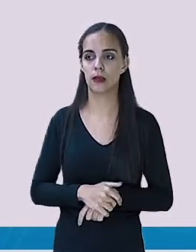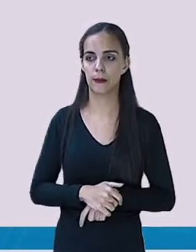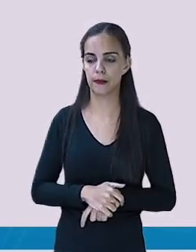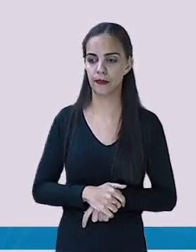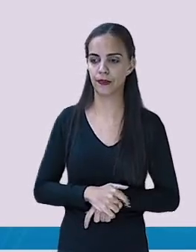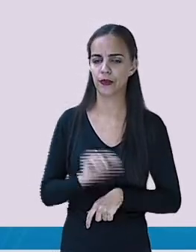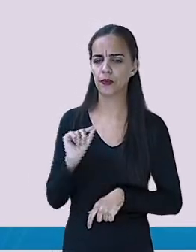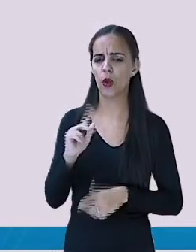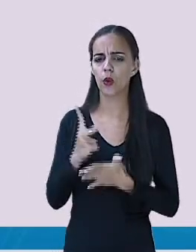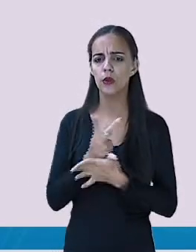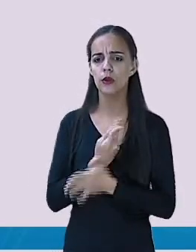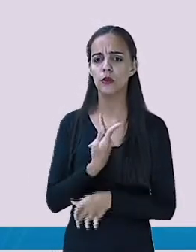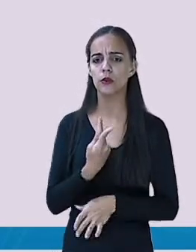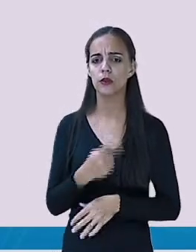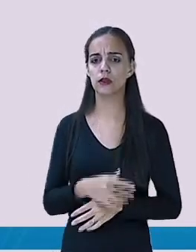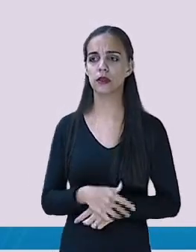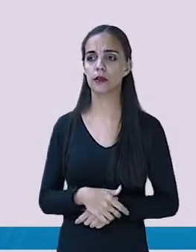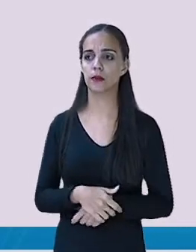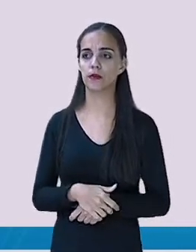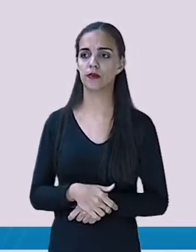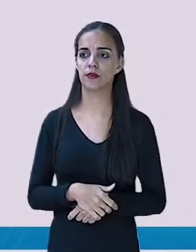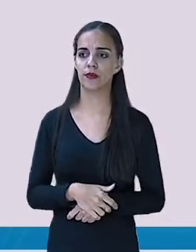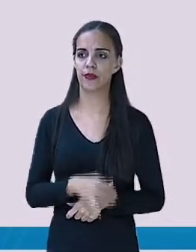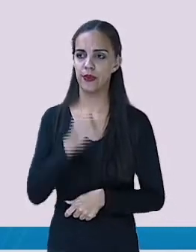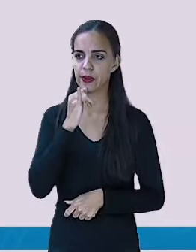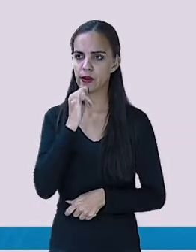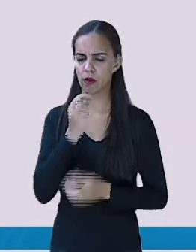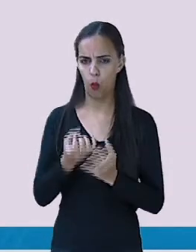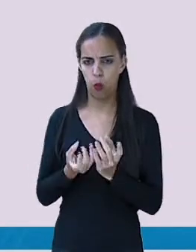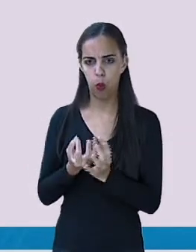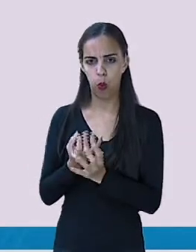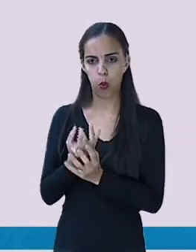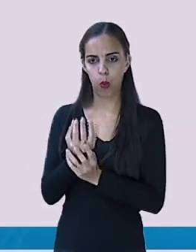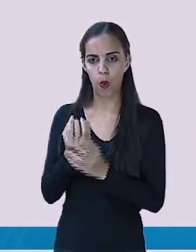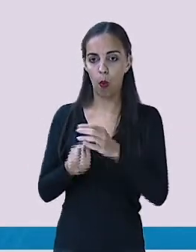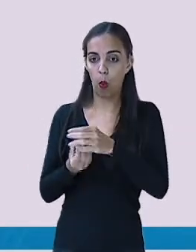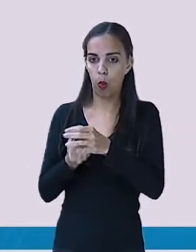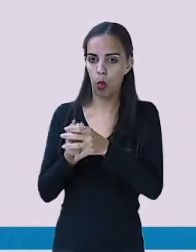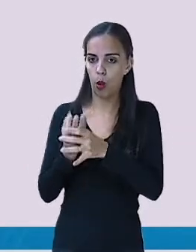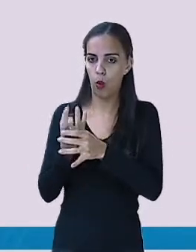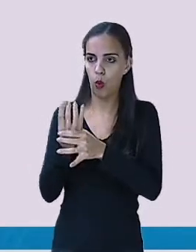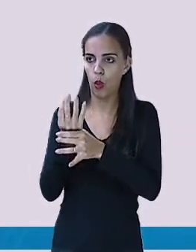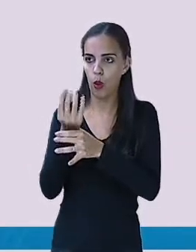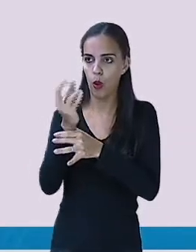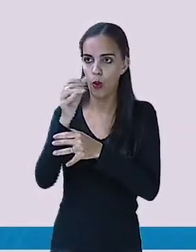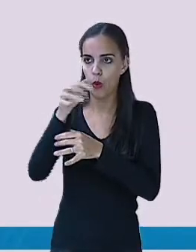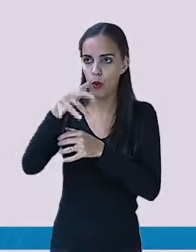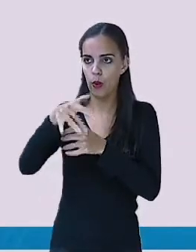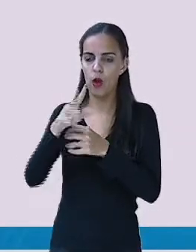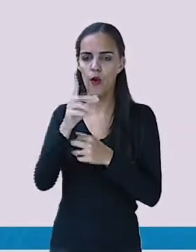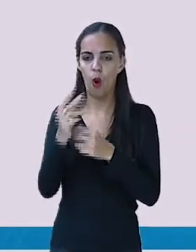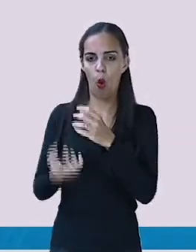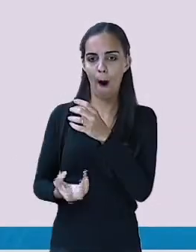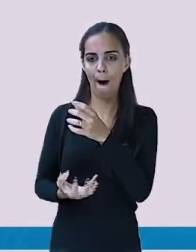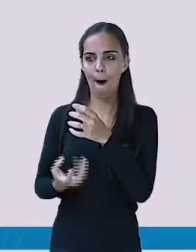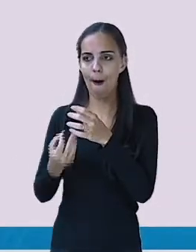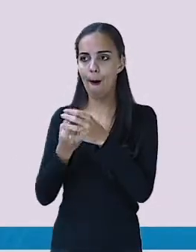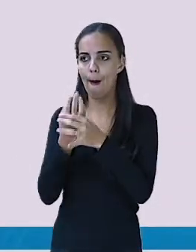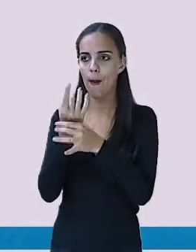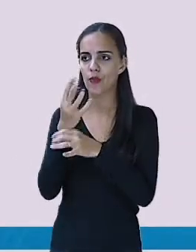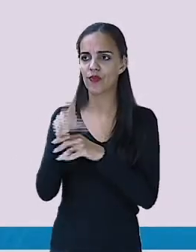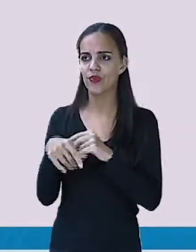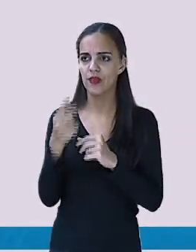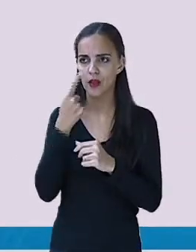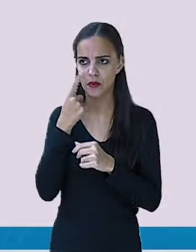acontecendo formação de bolhas formação de bolhas efervescência